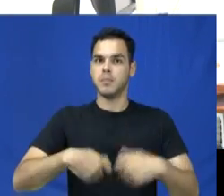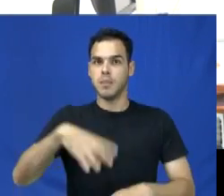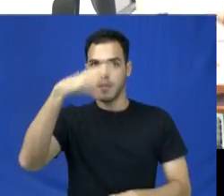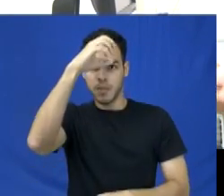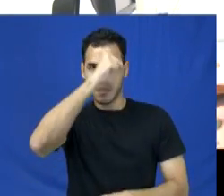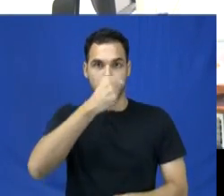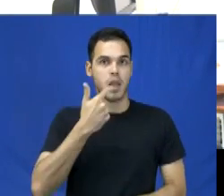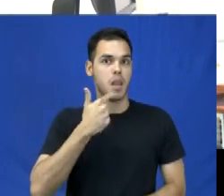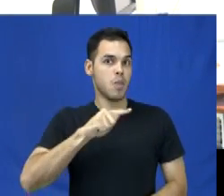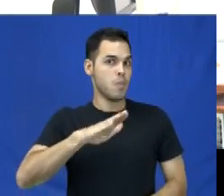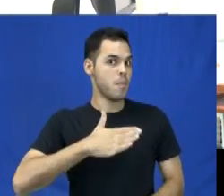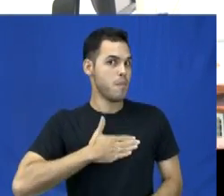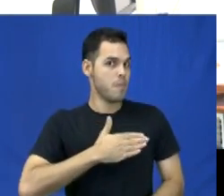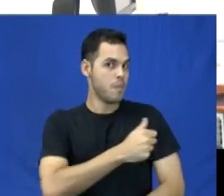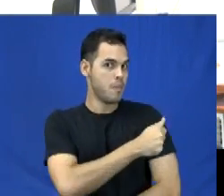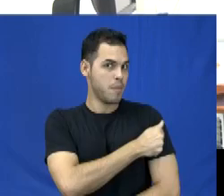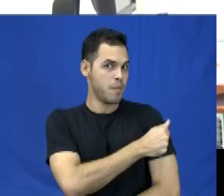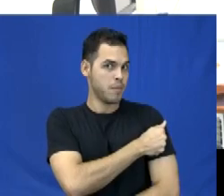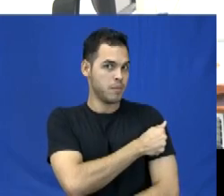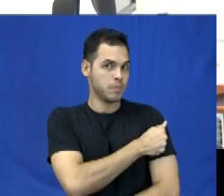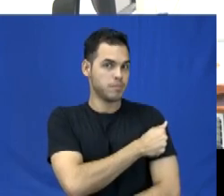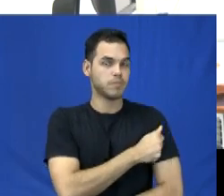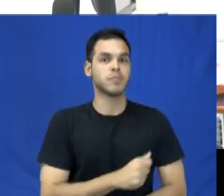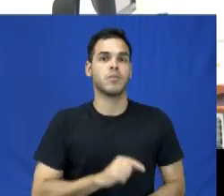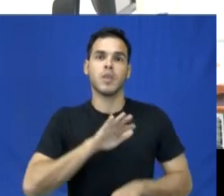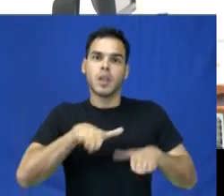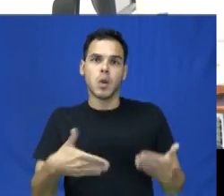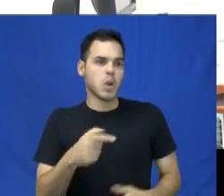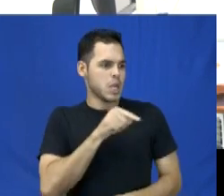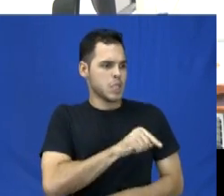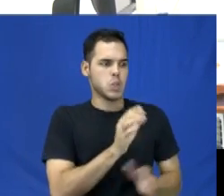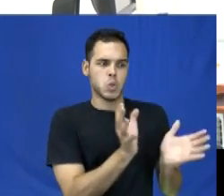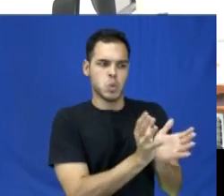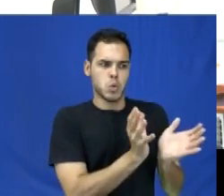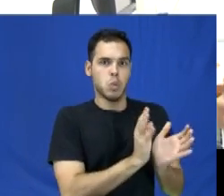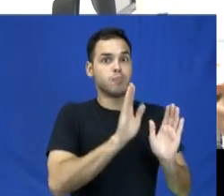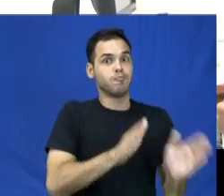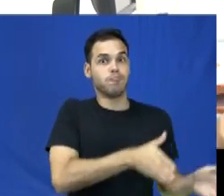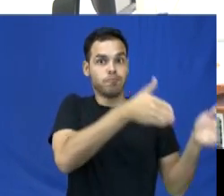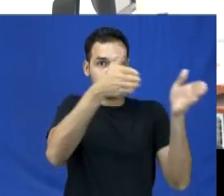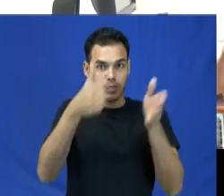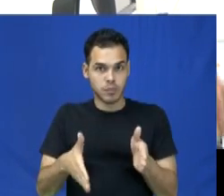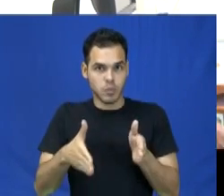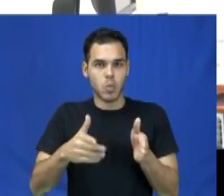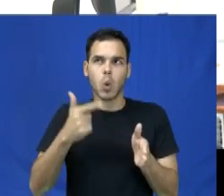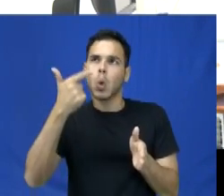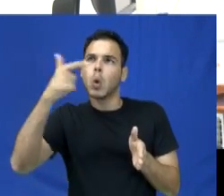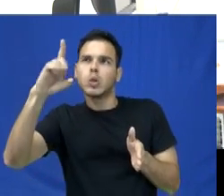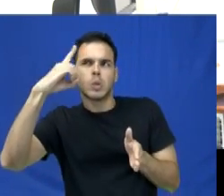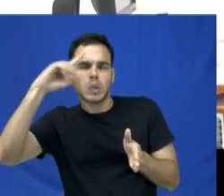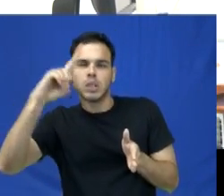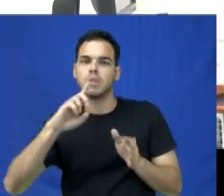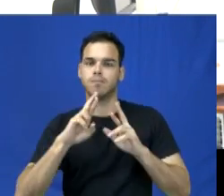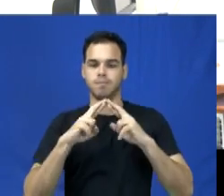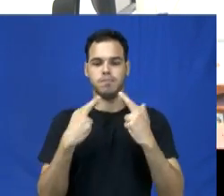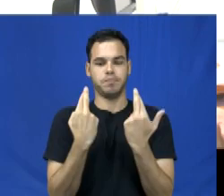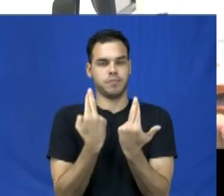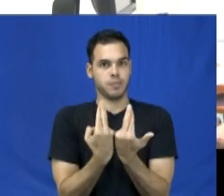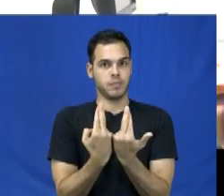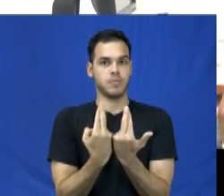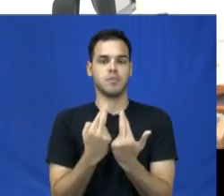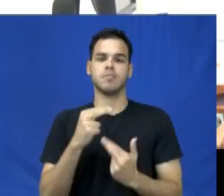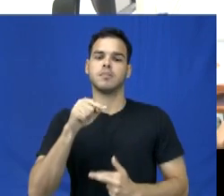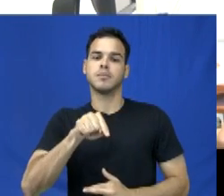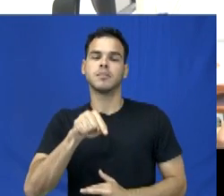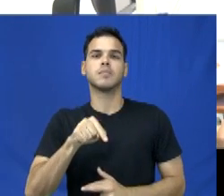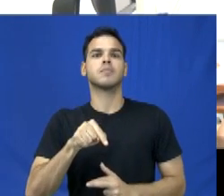aluno para poder ensinar a minha L1. Então, esse grupo vai para um segundo momento, que é outro dia de reuniões.